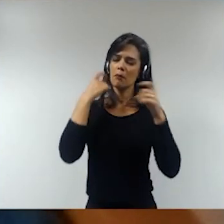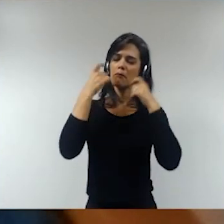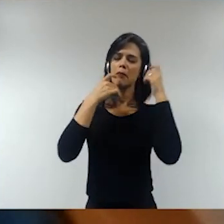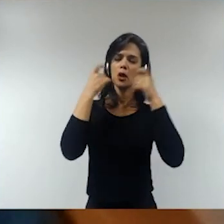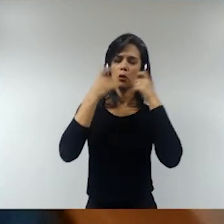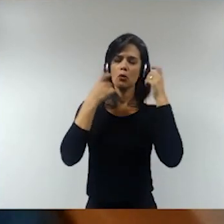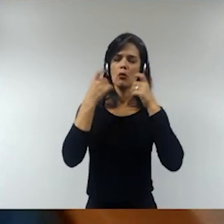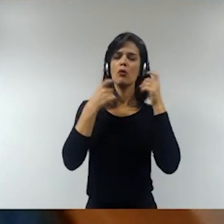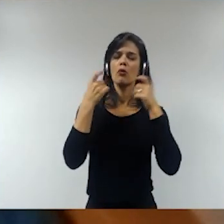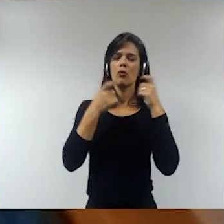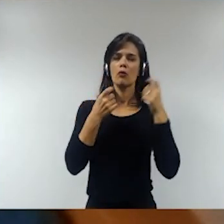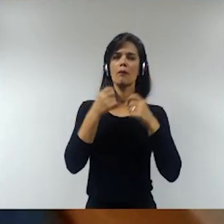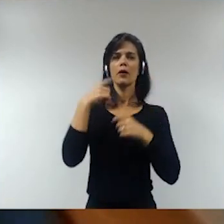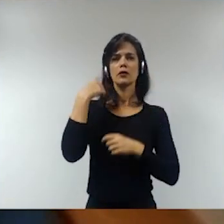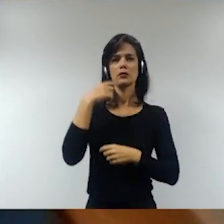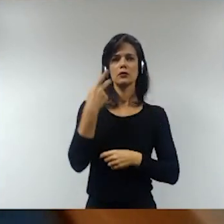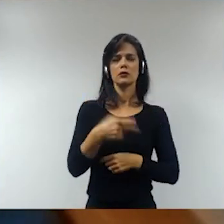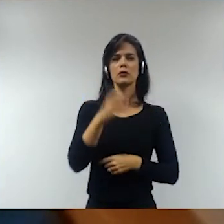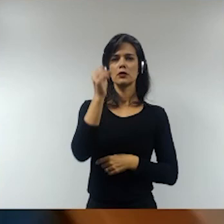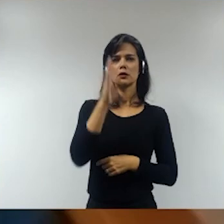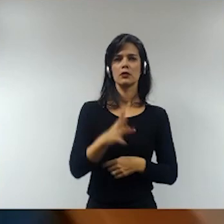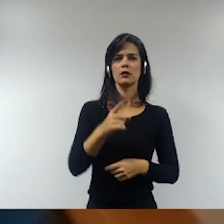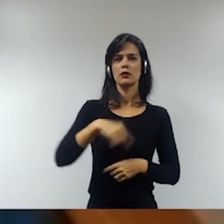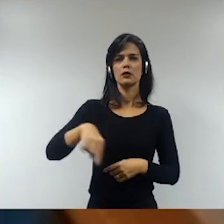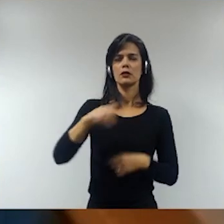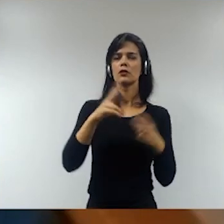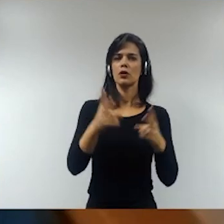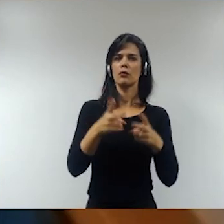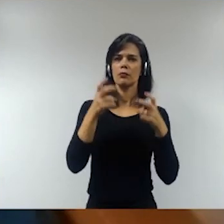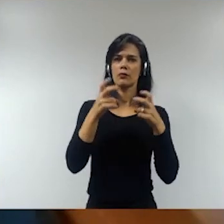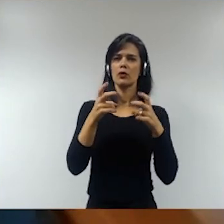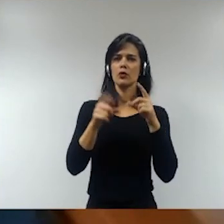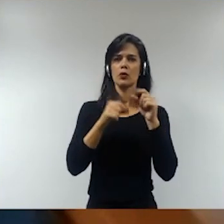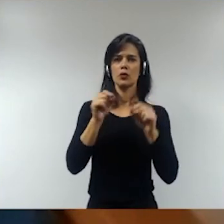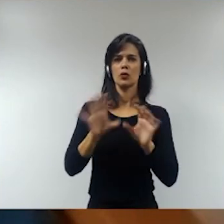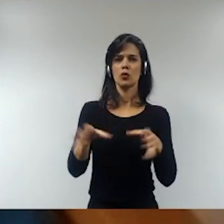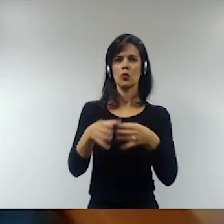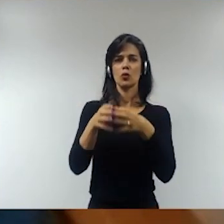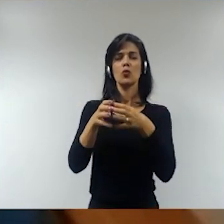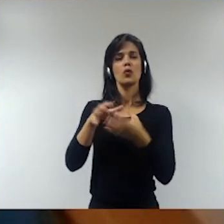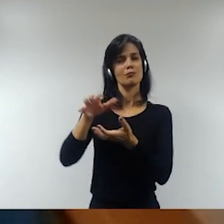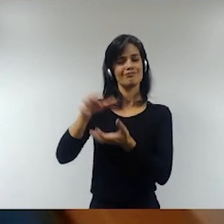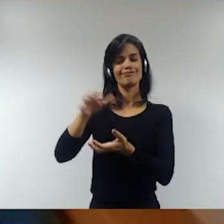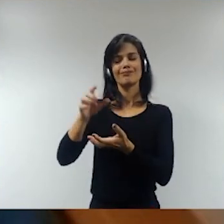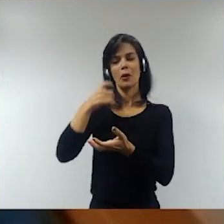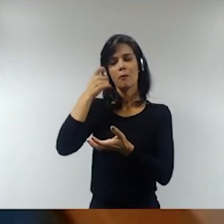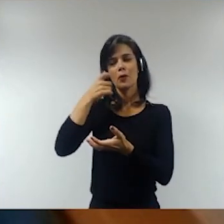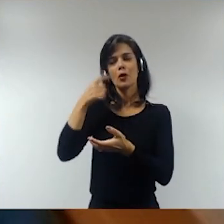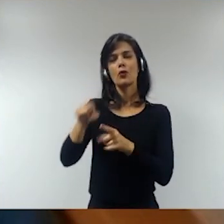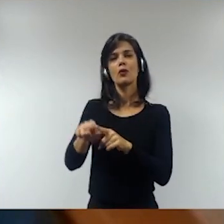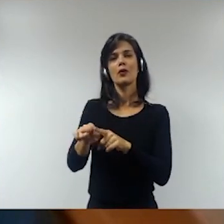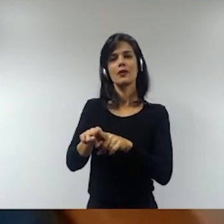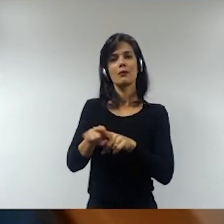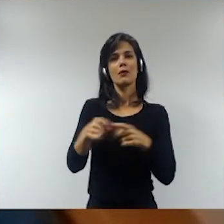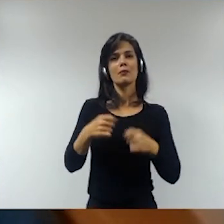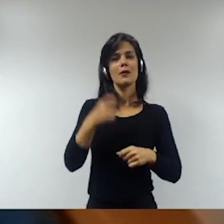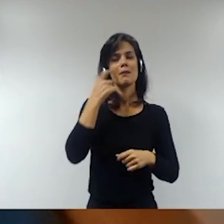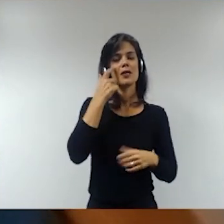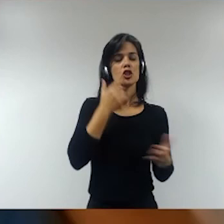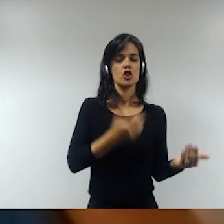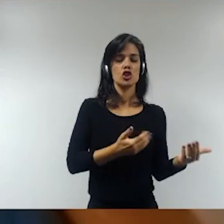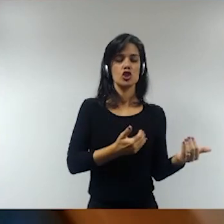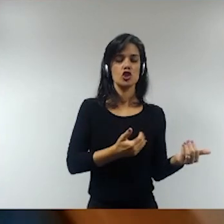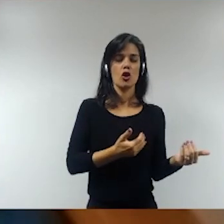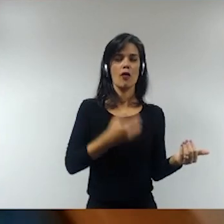advocacia brasileira. E a gente vê esse lado dos idosos com muita preocupação, e temos que pensar também nos jovens advogados que